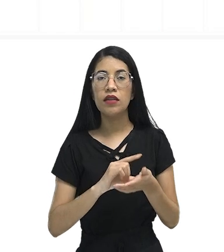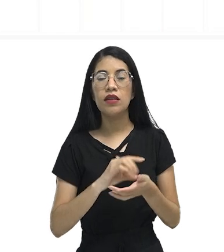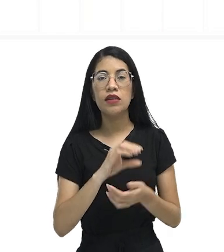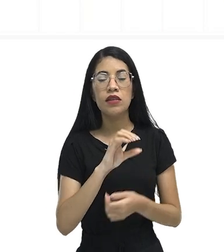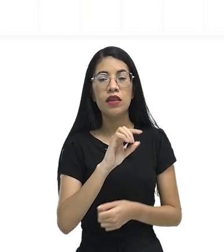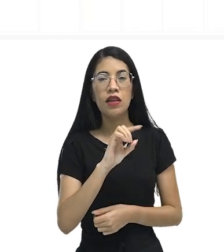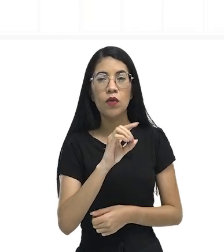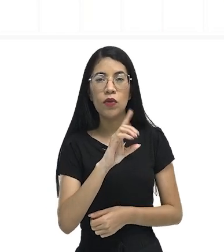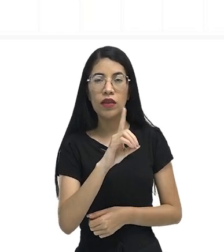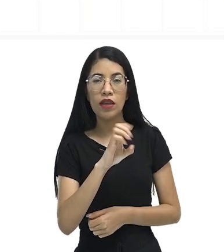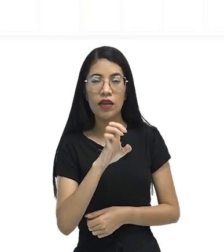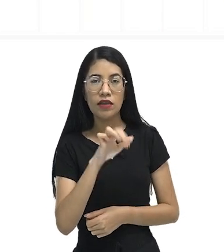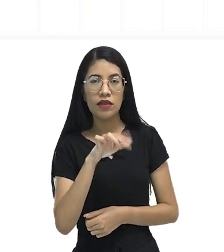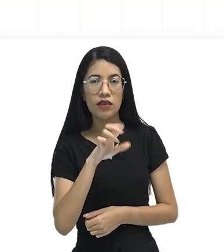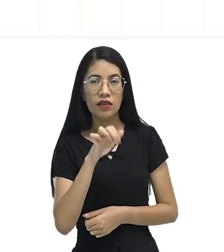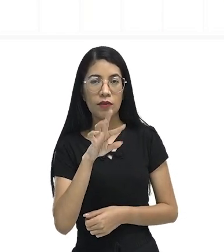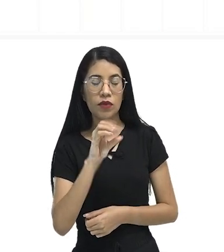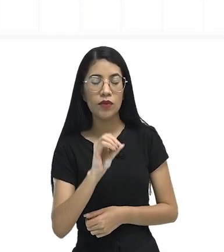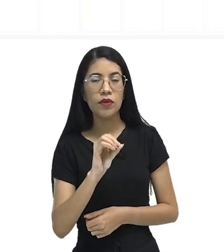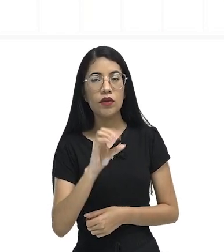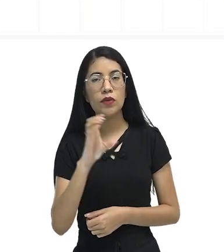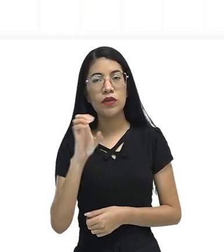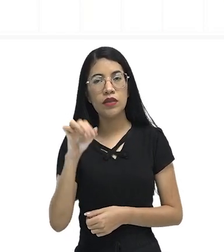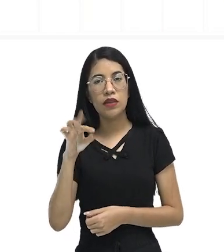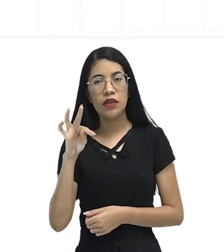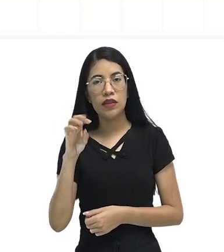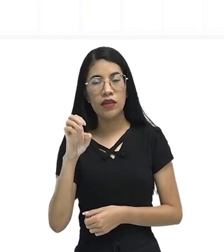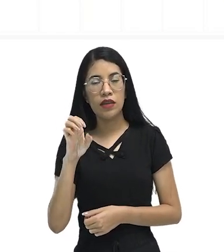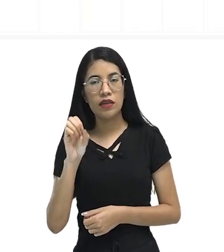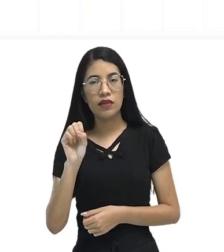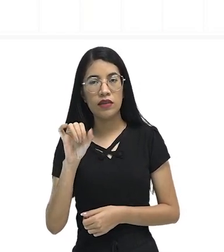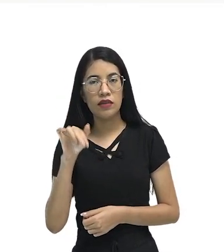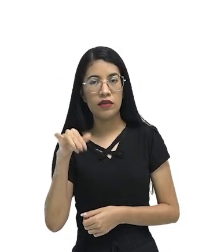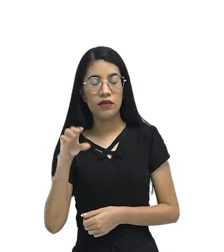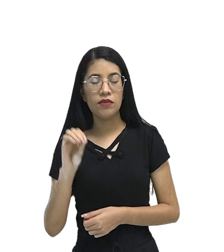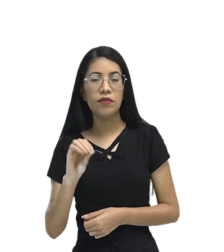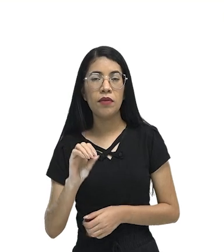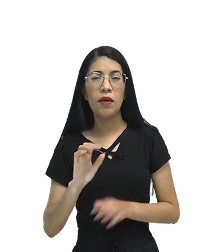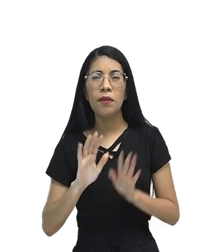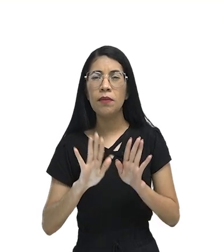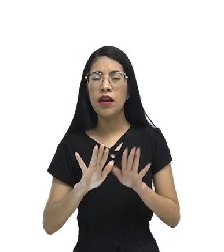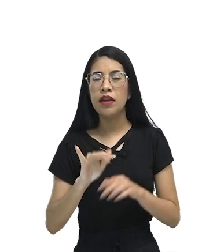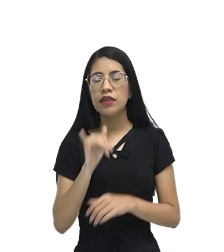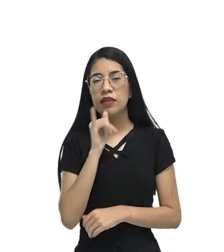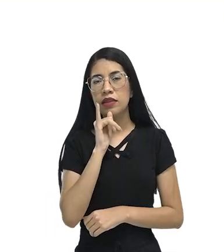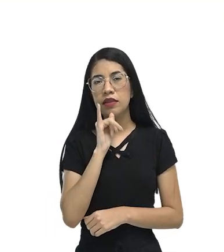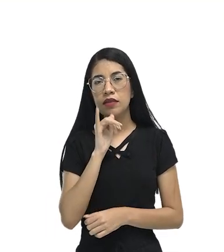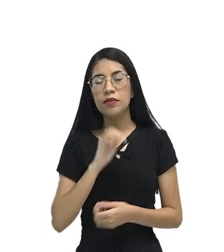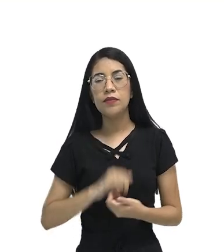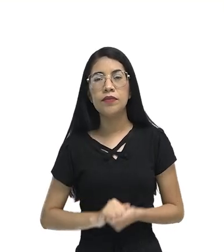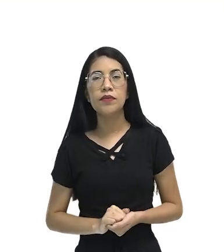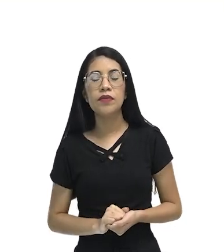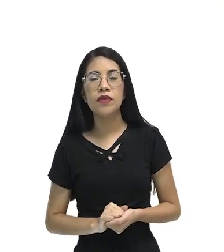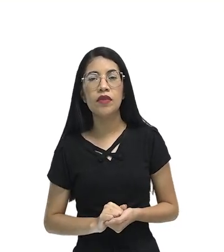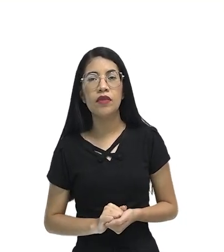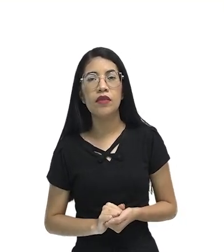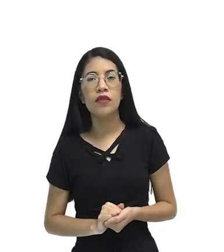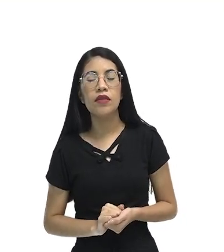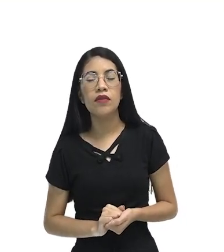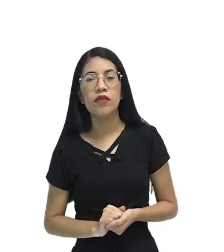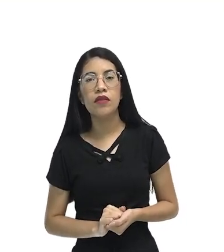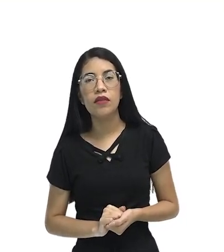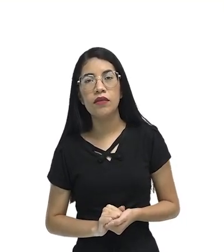divisão por 100. E assim por diante. Professor, e se fosse... Vamos lá para mais um si, né? E